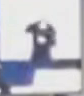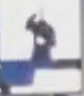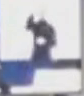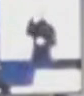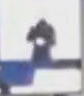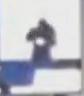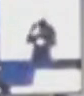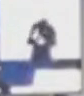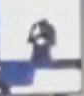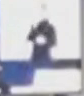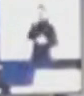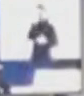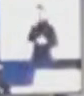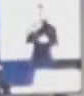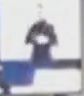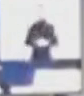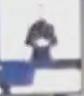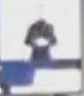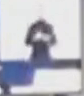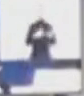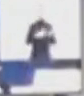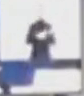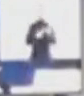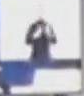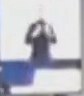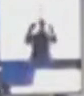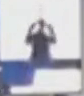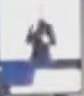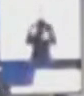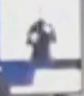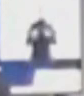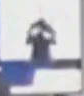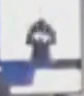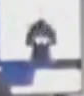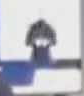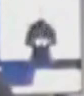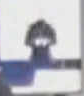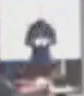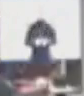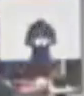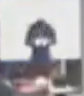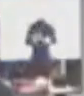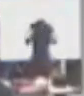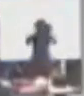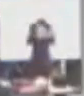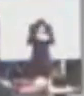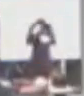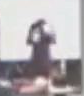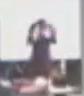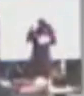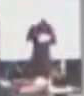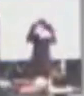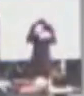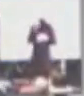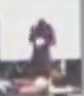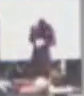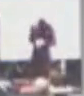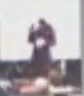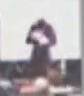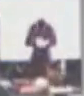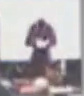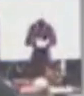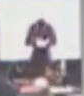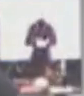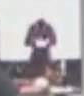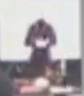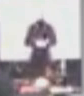de texto, então hoje será votada em segunda discussão, porque na semana passada a sessão estadual já votou a primeira